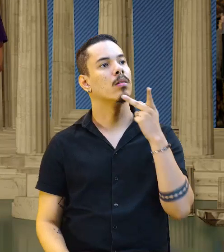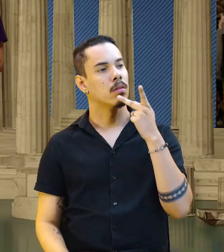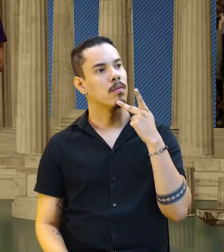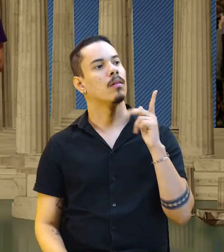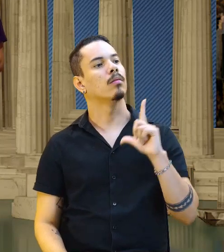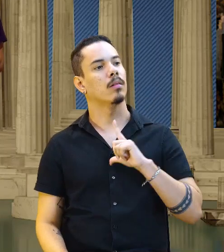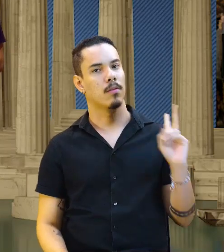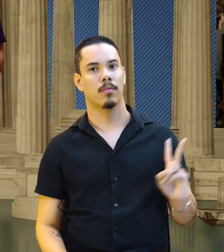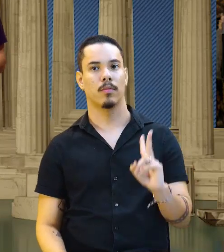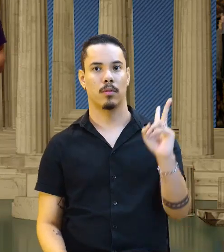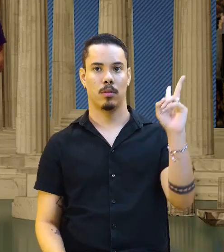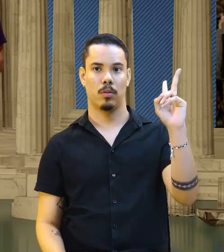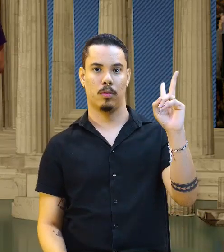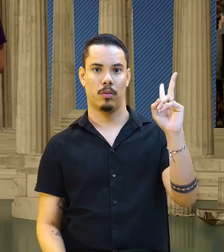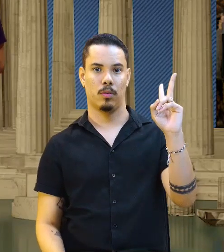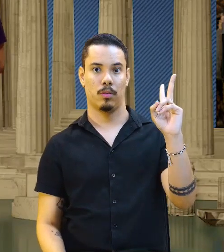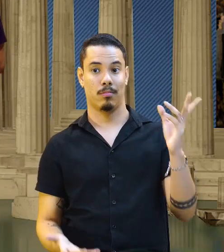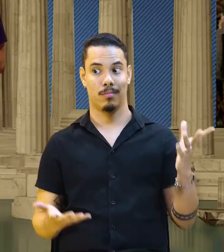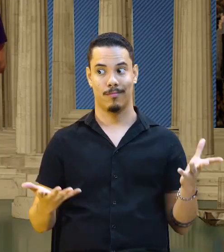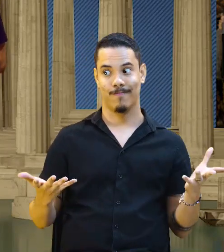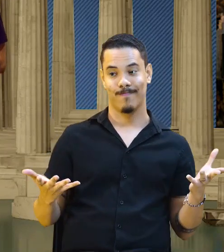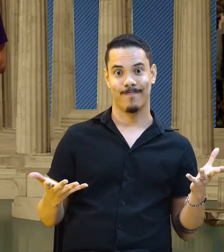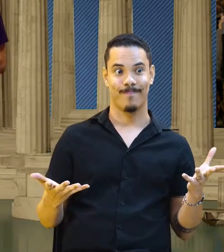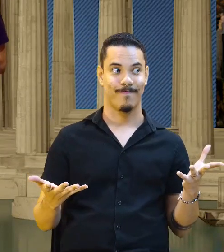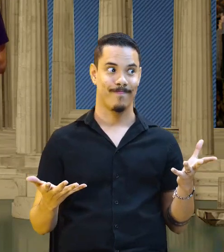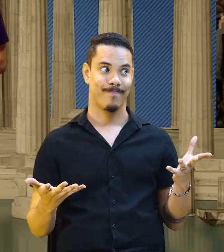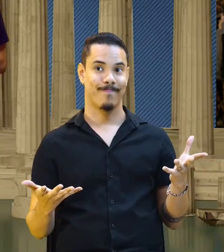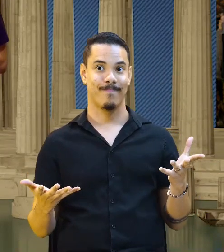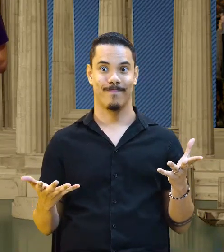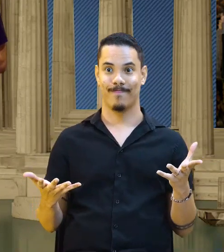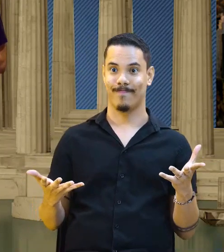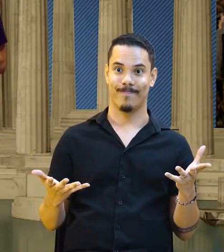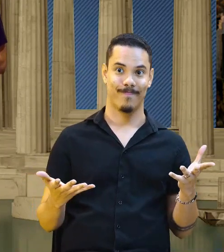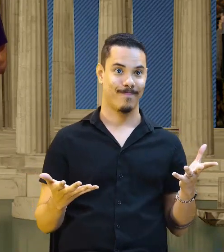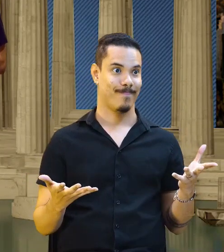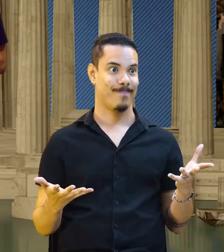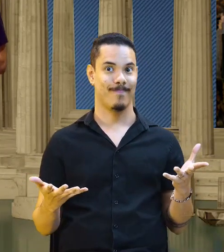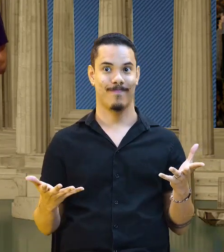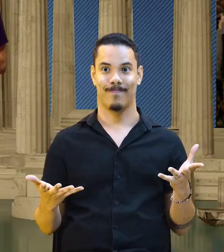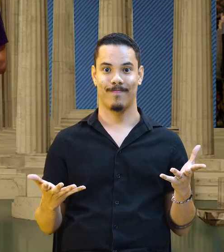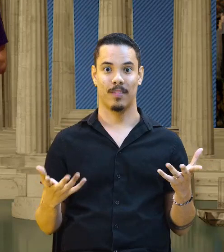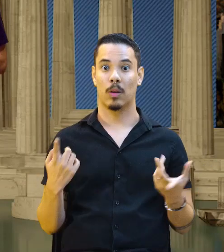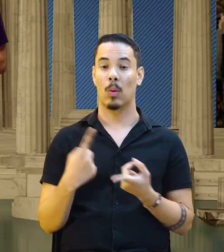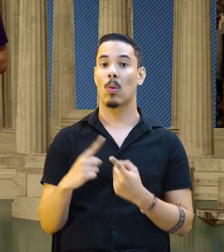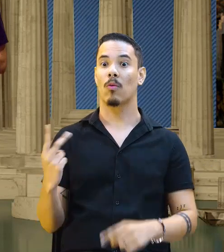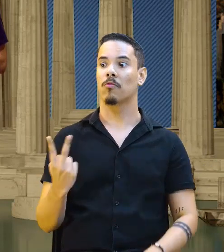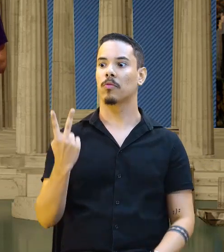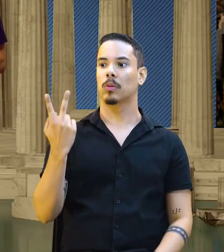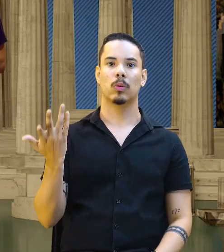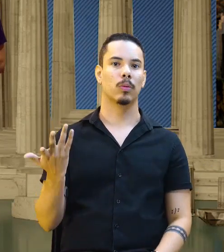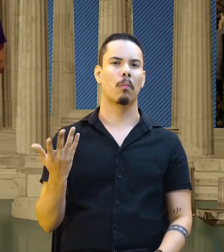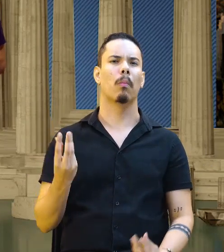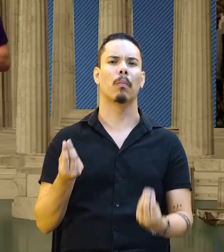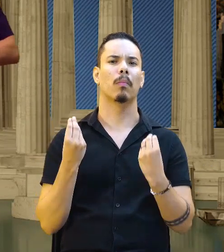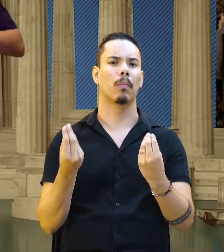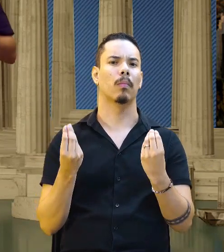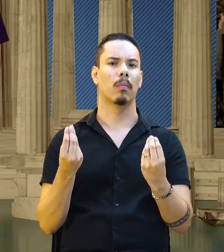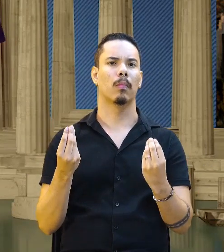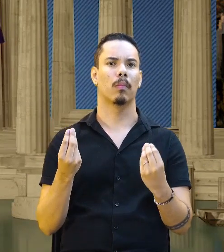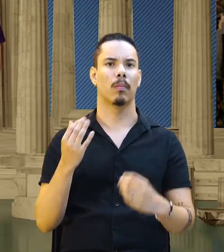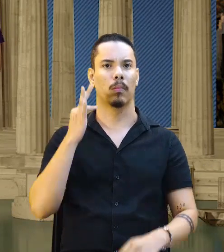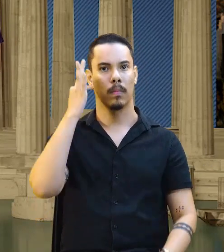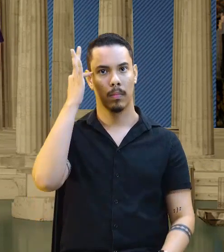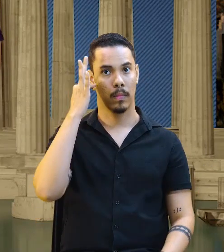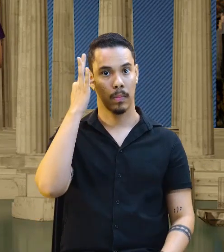valor. E aí? Valores. E agora, qual é? Que valor ela tem, né? Para que serve a filosofia? O que, que nós